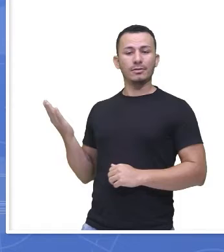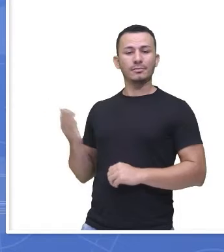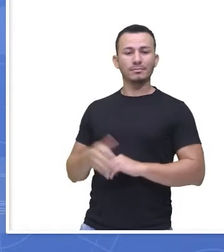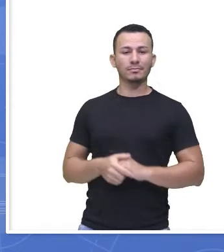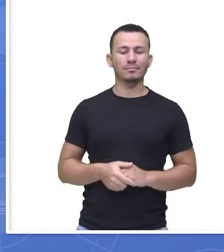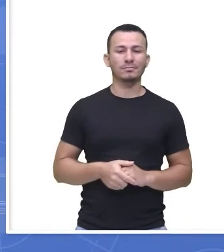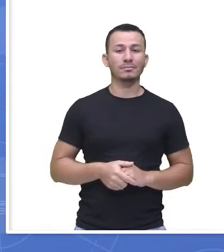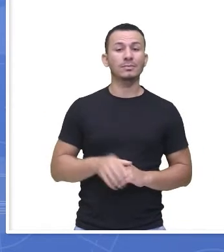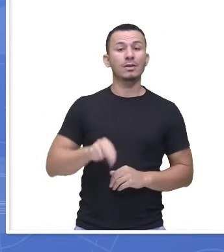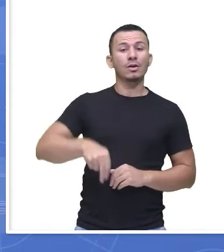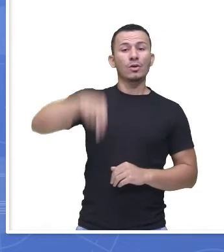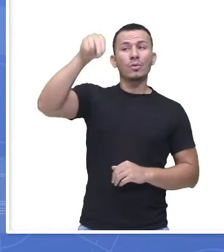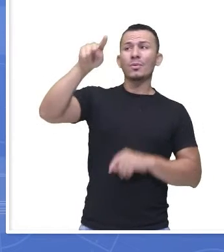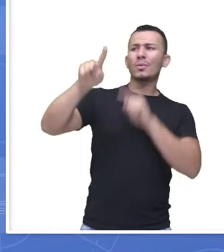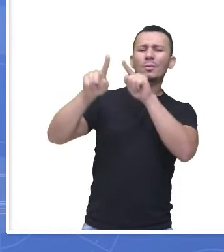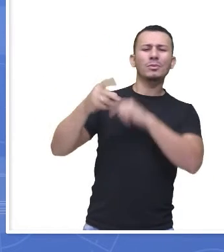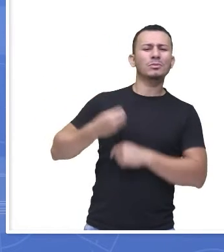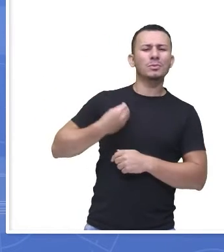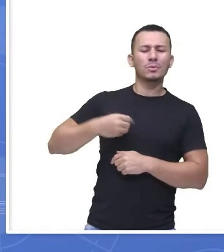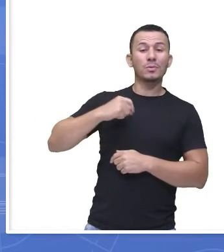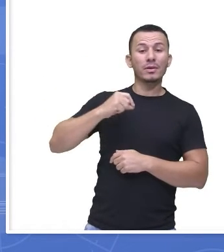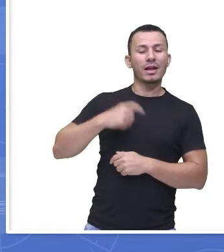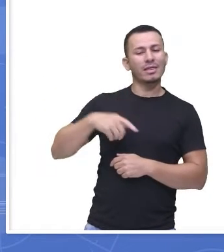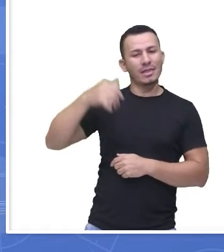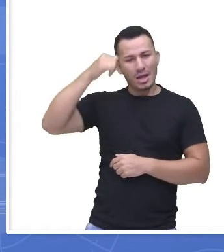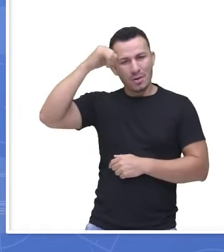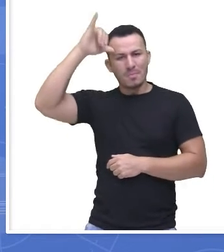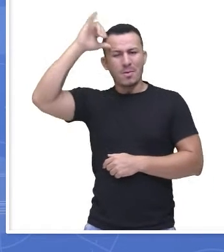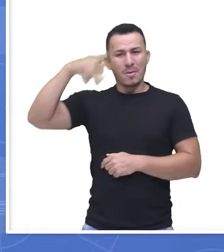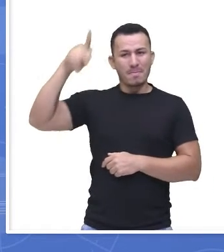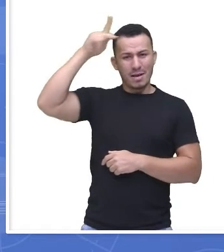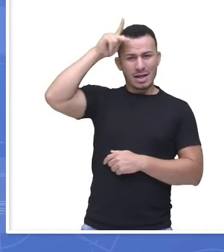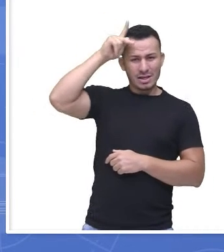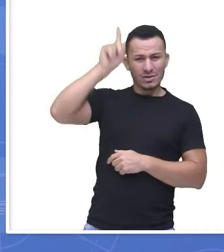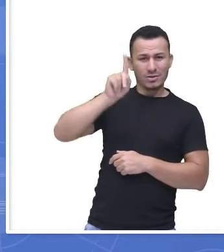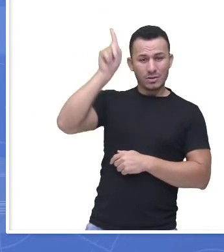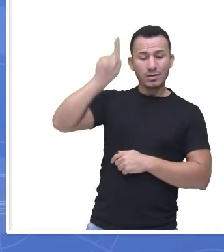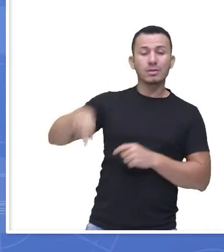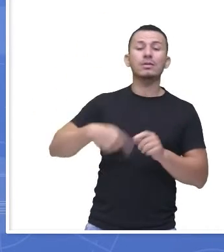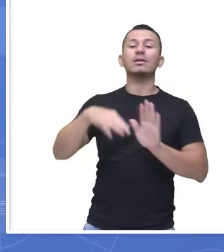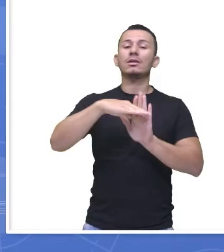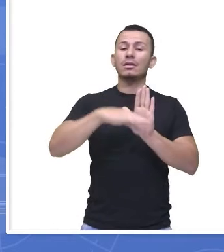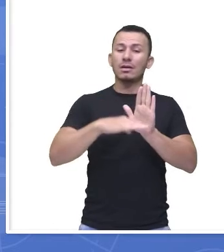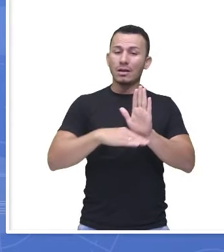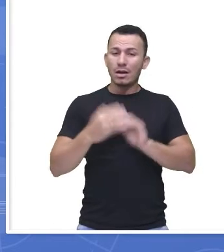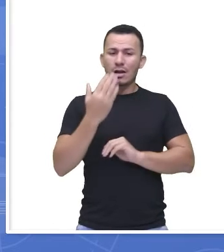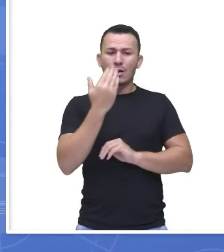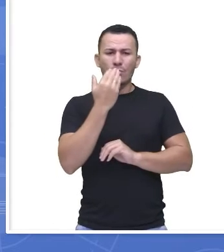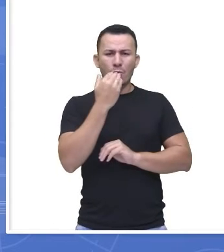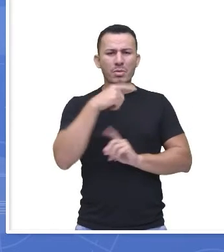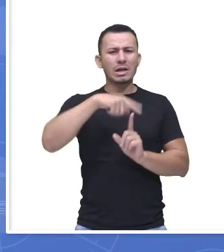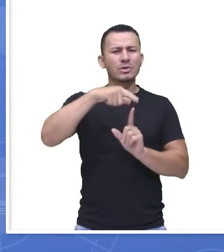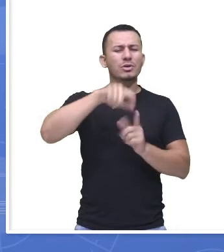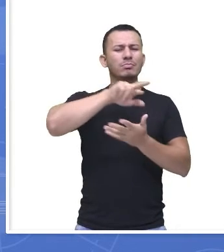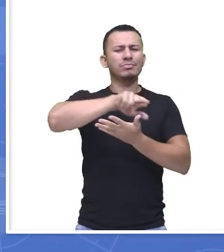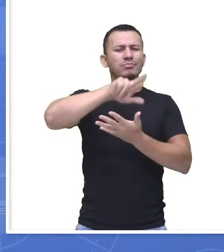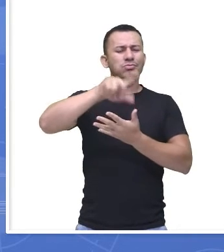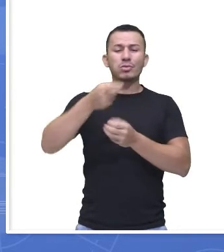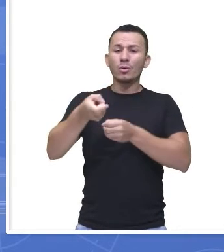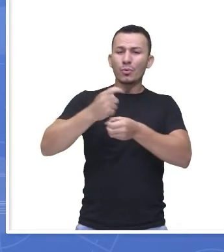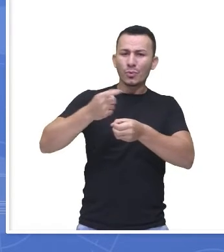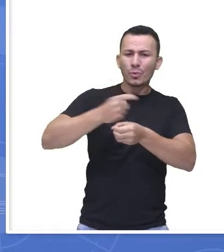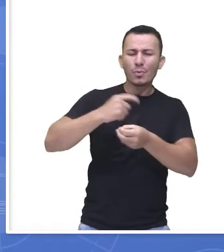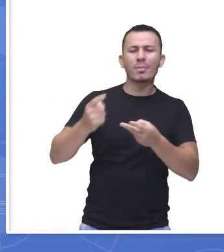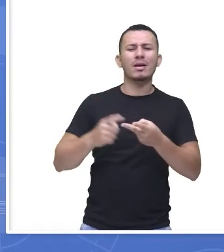O Norte aí tem a cultura do boi bumbá, nós temos aí a nossa culinária como o tipo de comida, com tucumã,